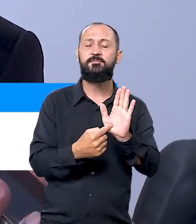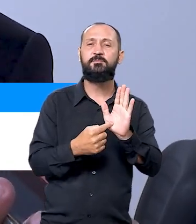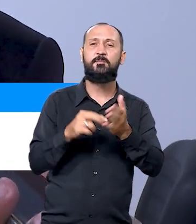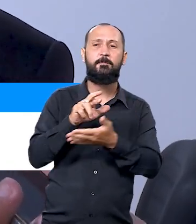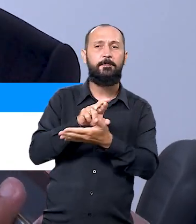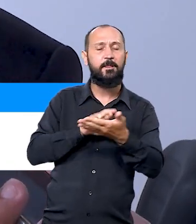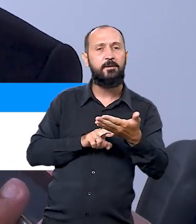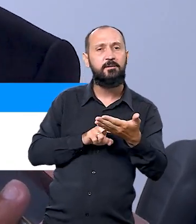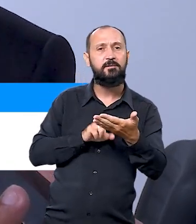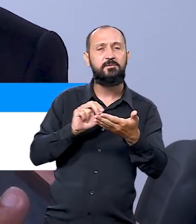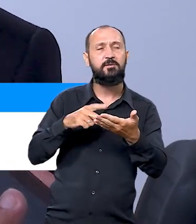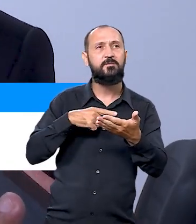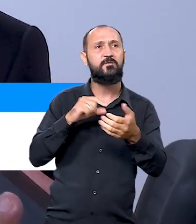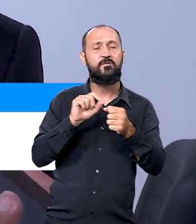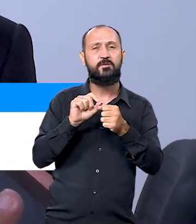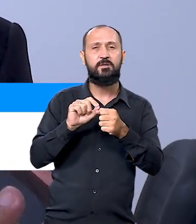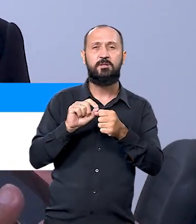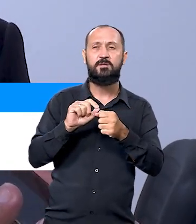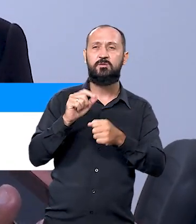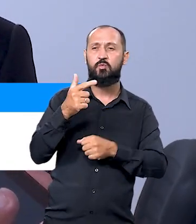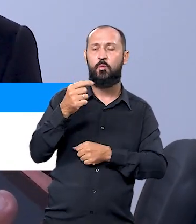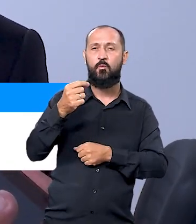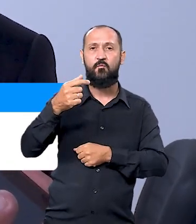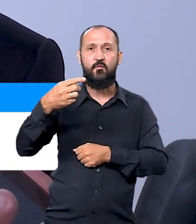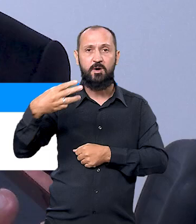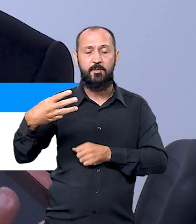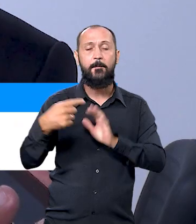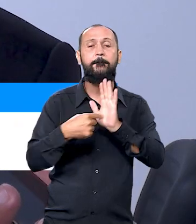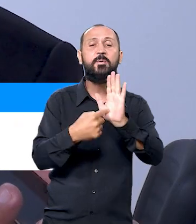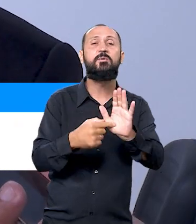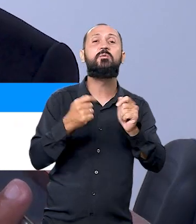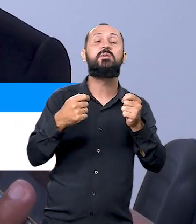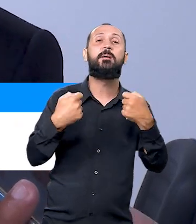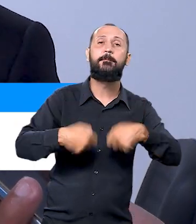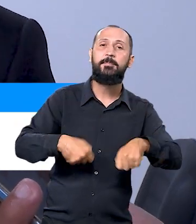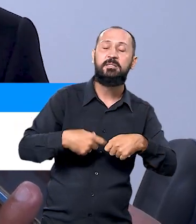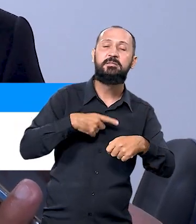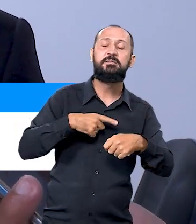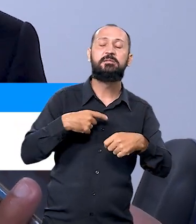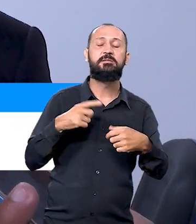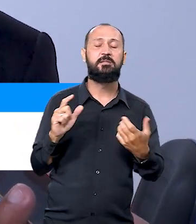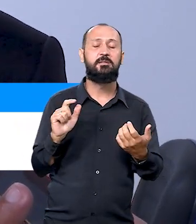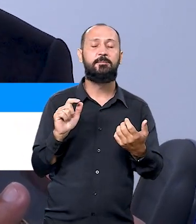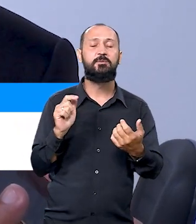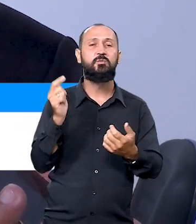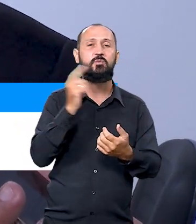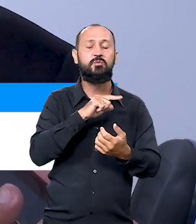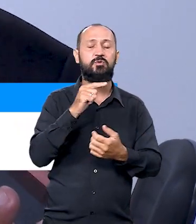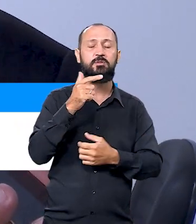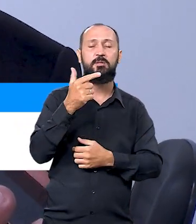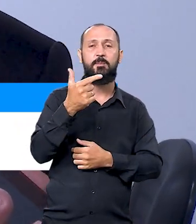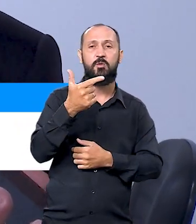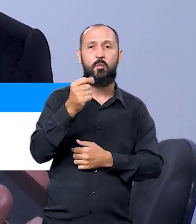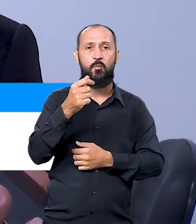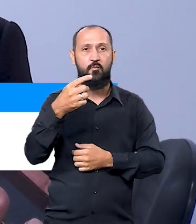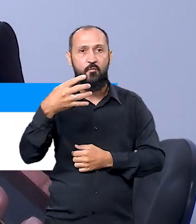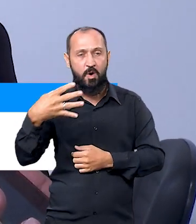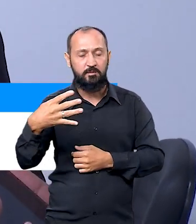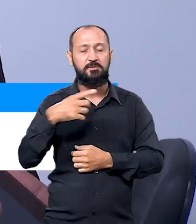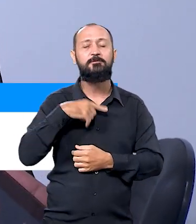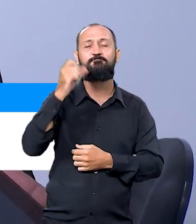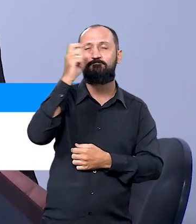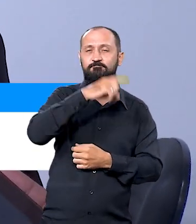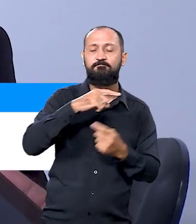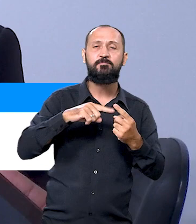um relatório que nós fizemos em 23 e com esse relatório apontar Quais são as necessidades que a gente tem para 24 são grandes